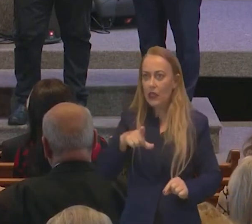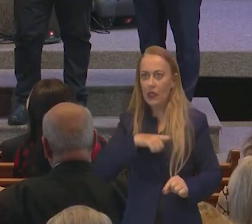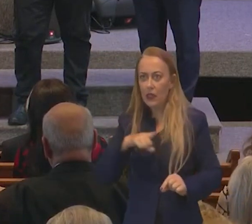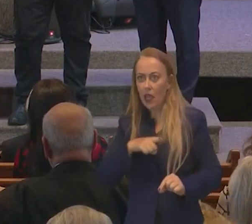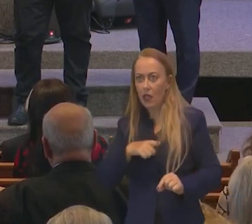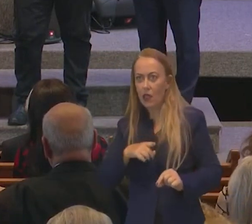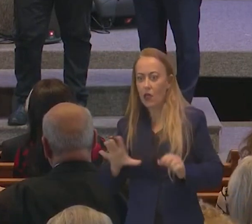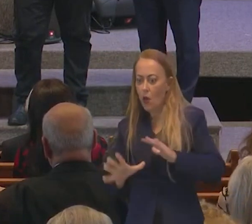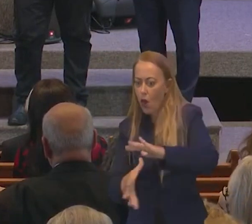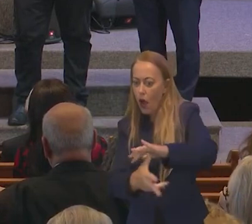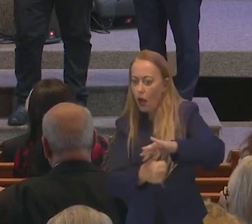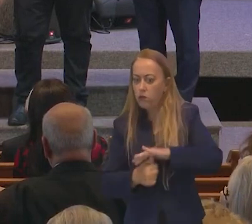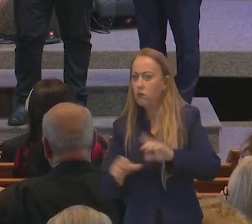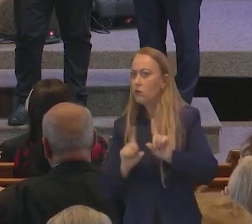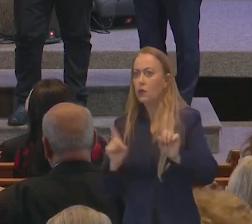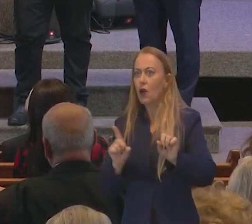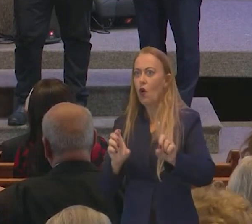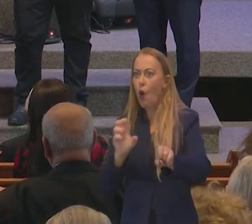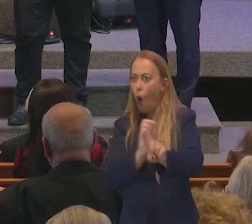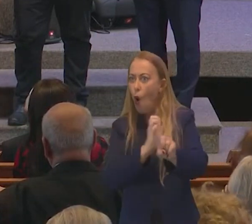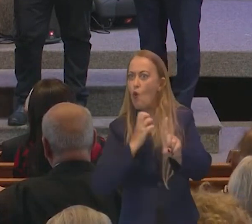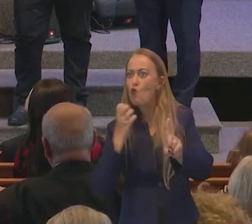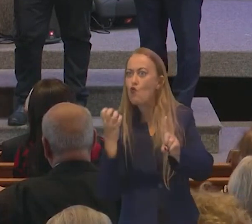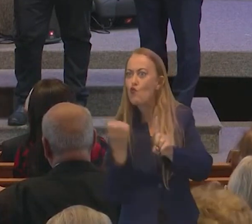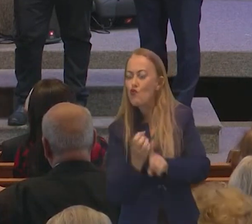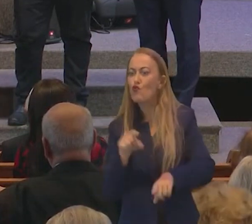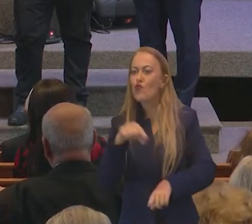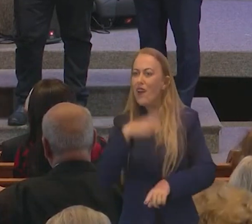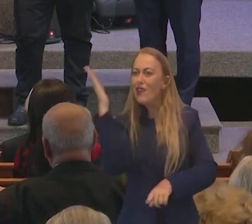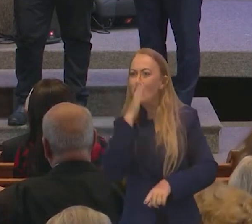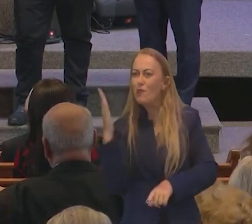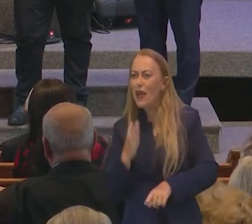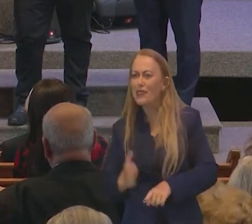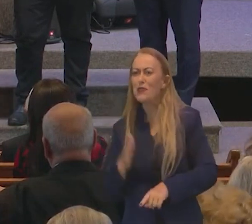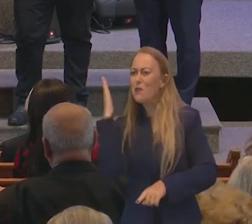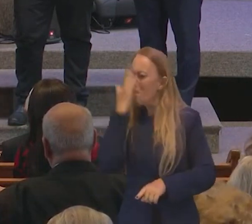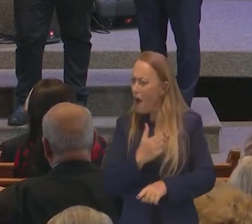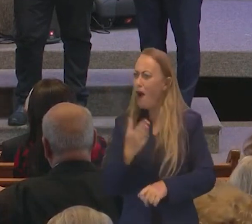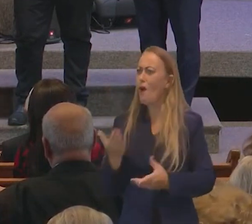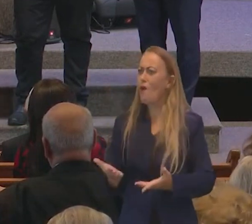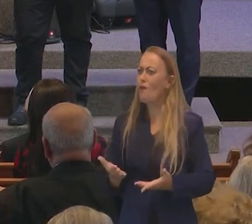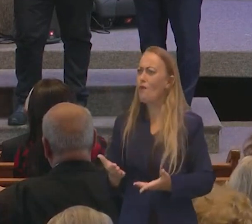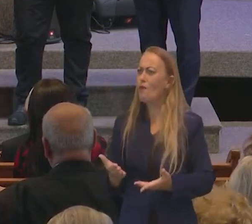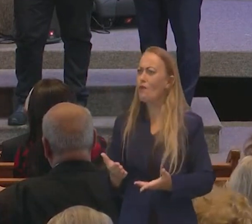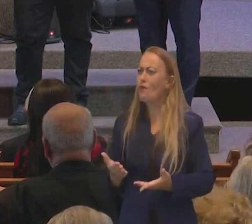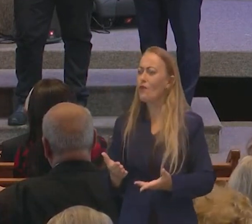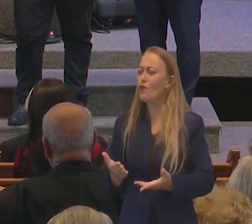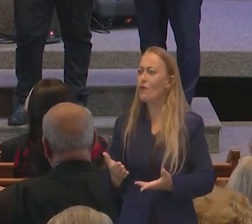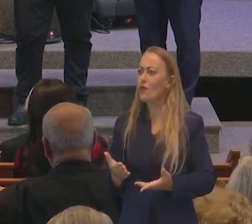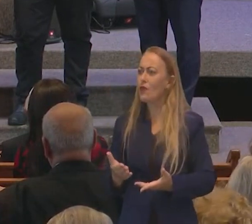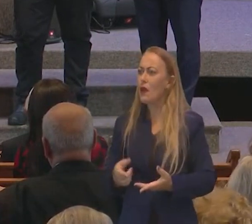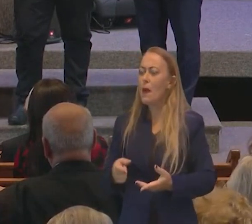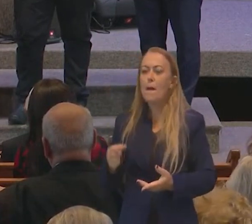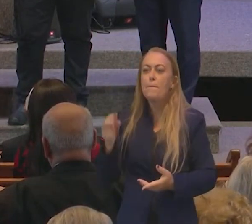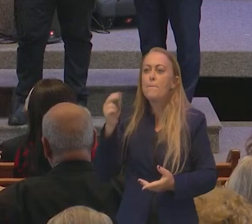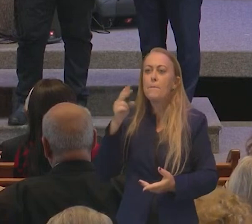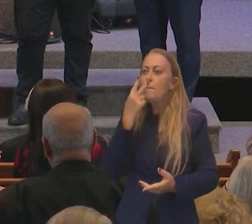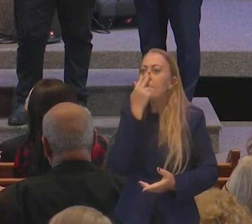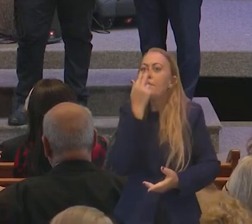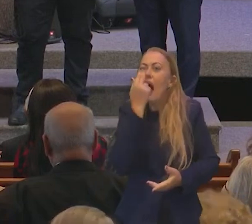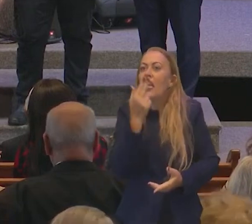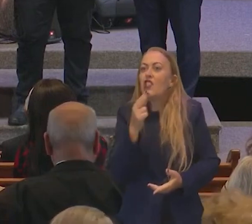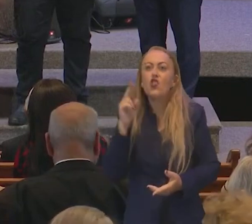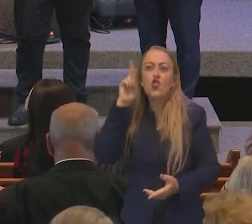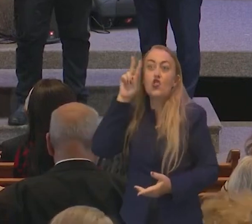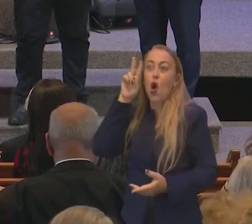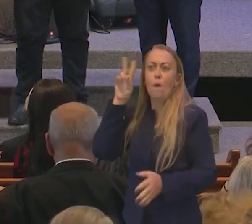Essa cultura maligna que nós estamos vivendo no nosso Brasil, que é uma lógica no furto. Não tem problema furtar